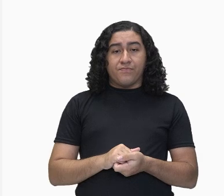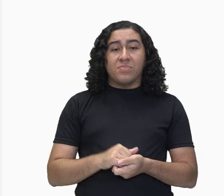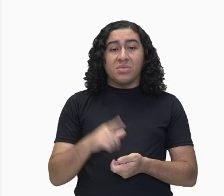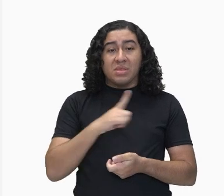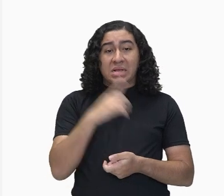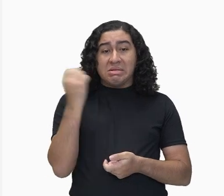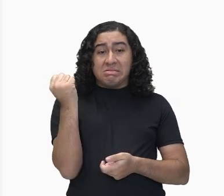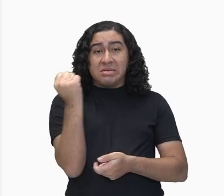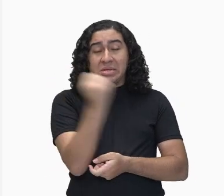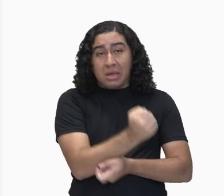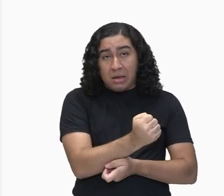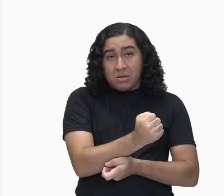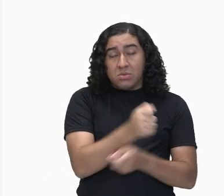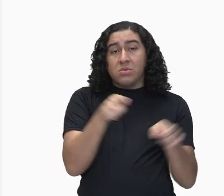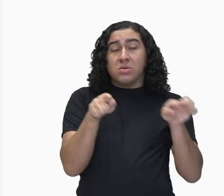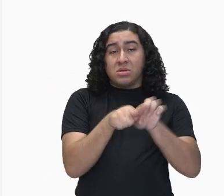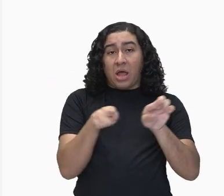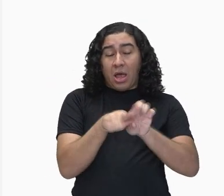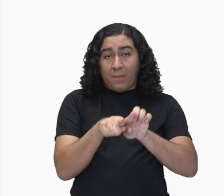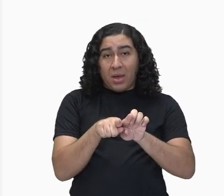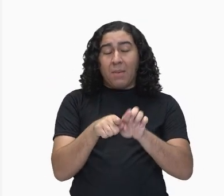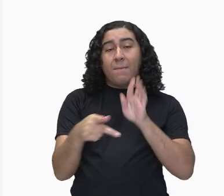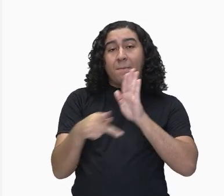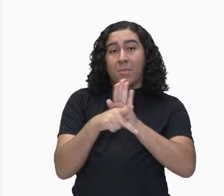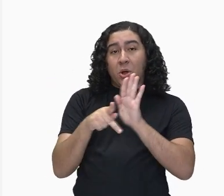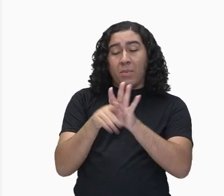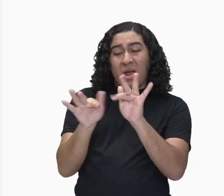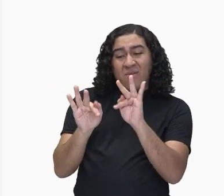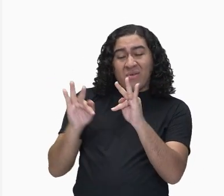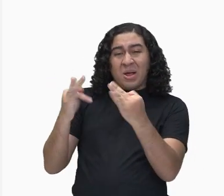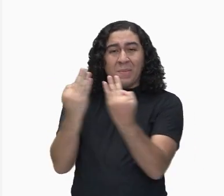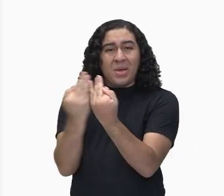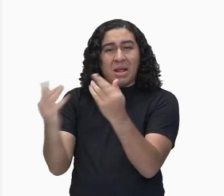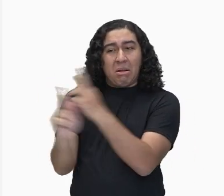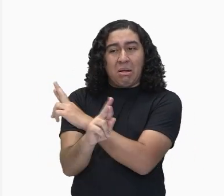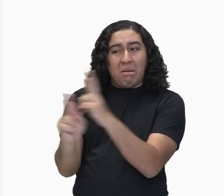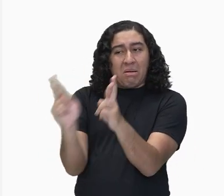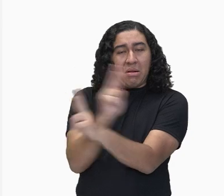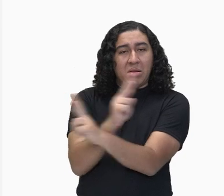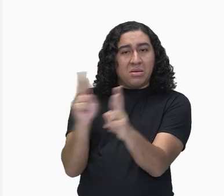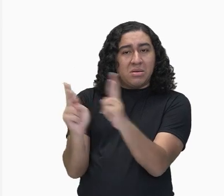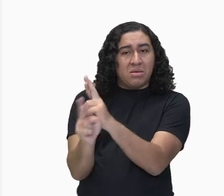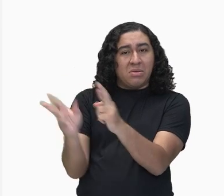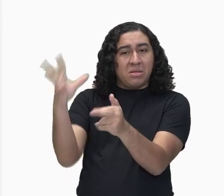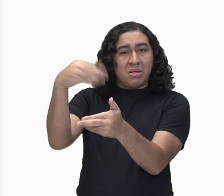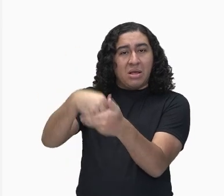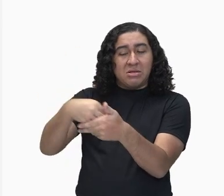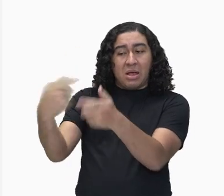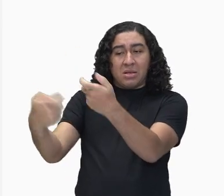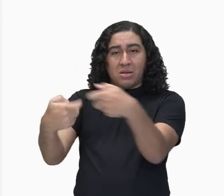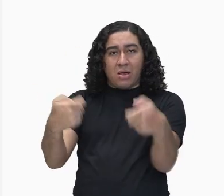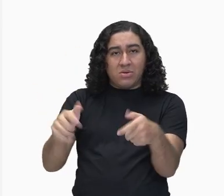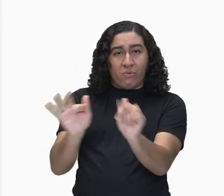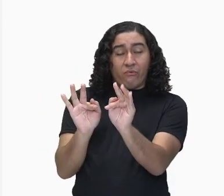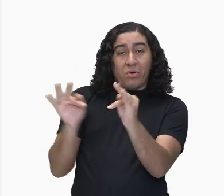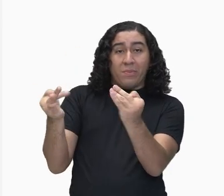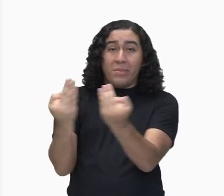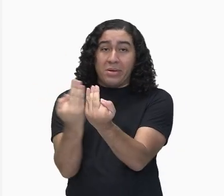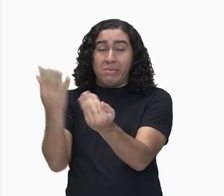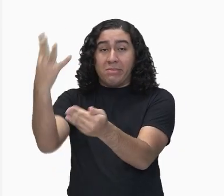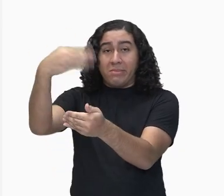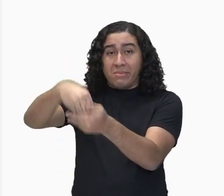vão de assassinatos a incestos, né? Que é relação sexual entre parentes